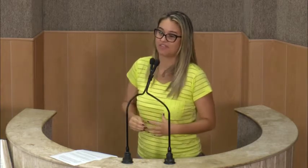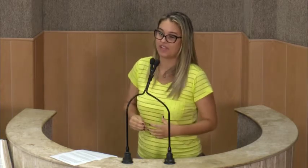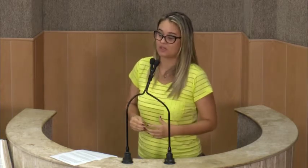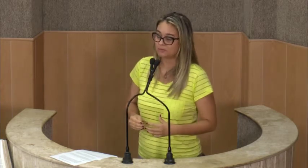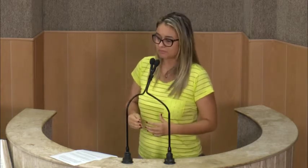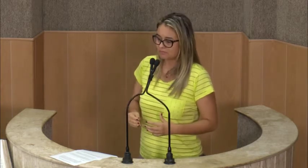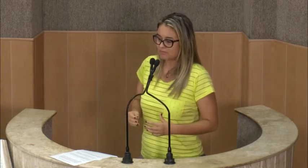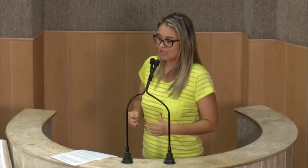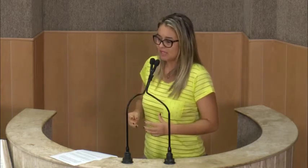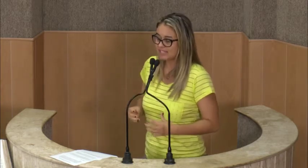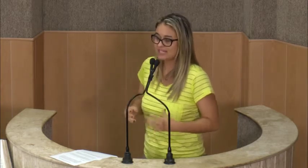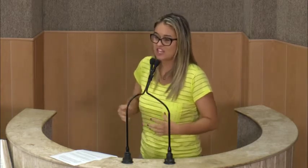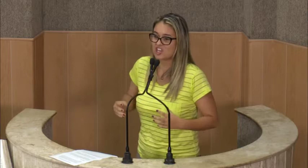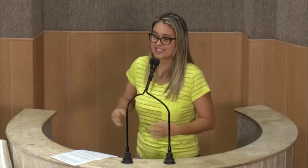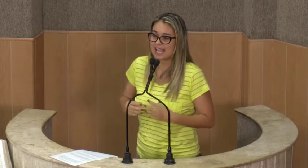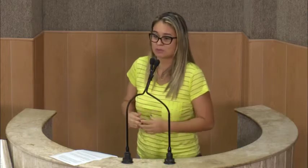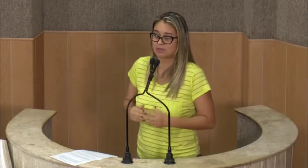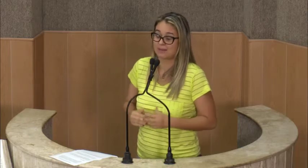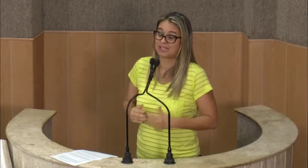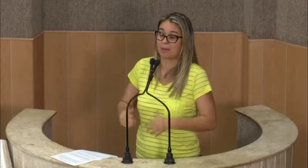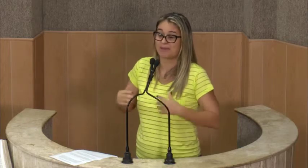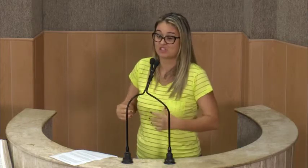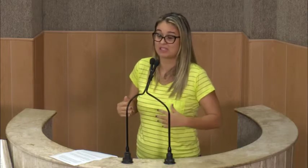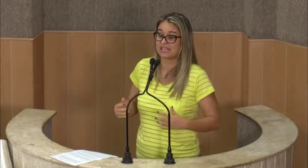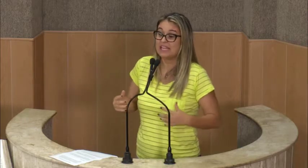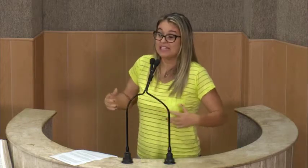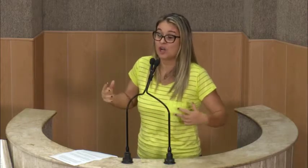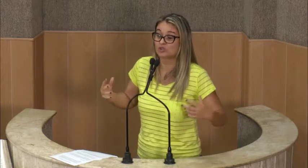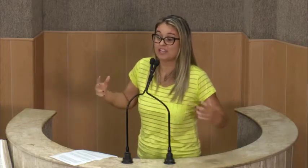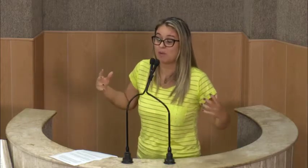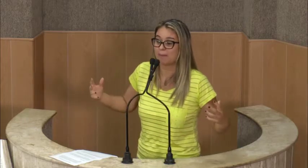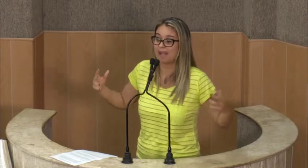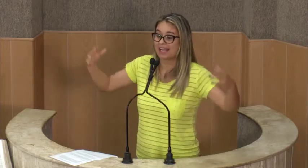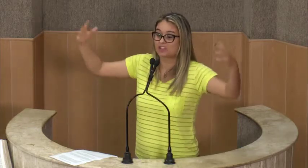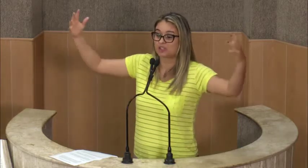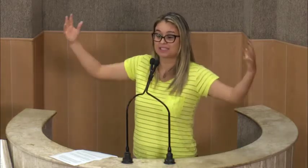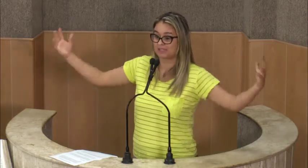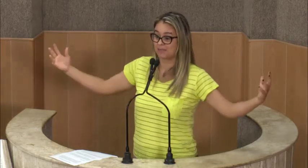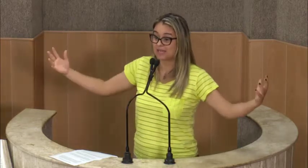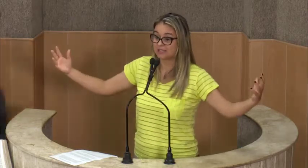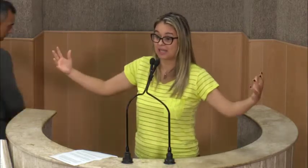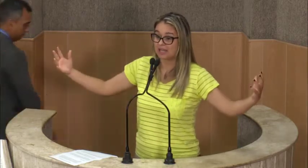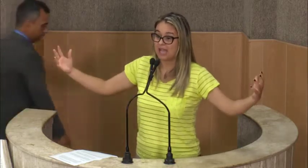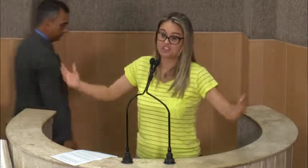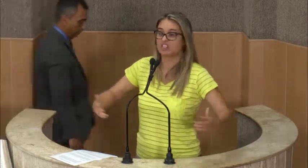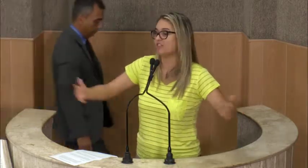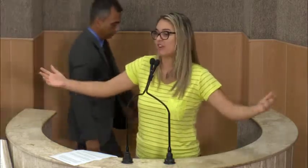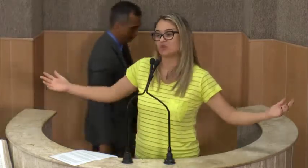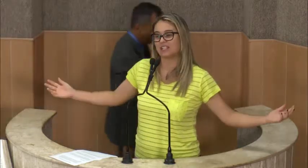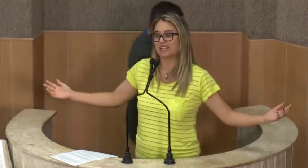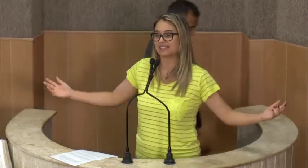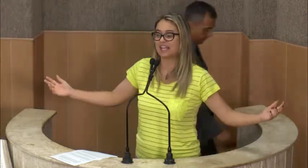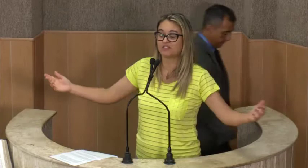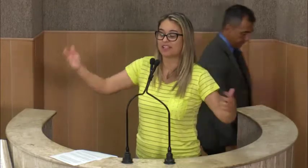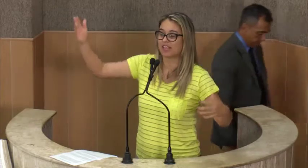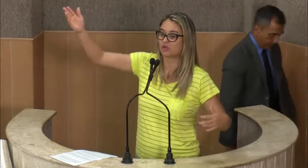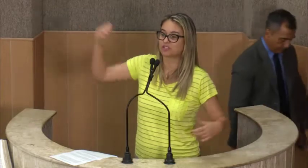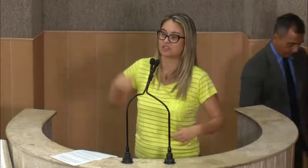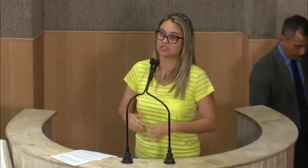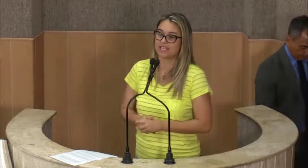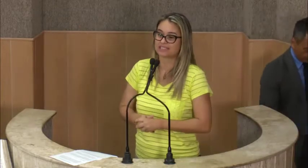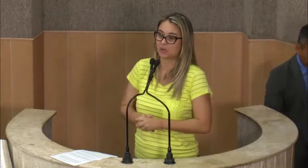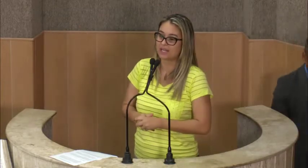senhor prefeito, se deixar essa responsabilidade para pessoas que não têm como abarcar toda essa demanda, a gente não vai conseguir andar, não vai